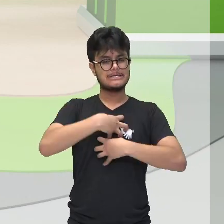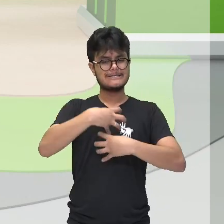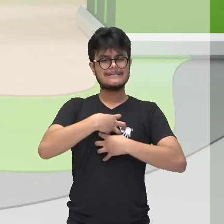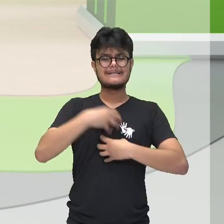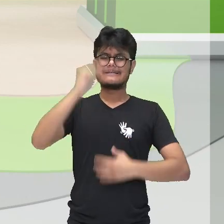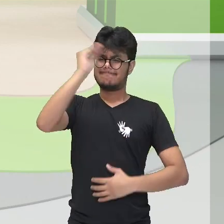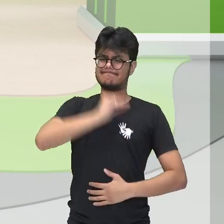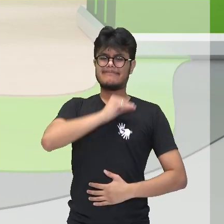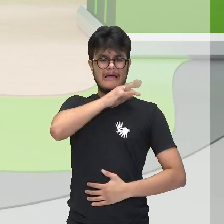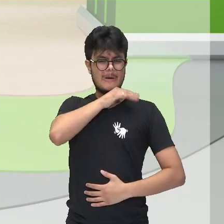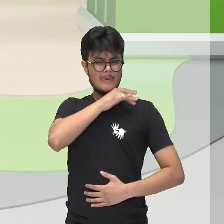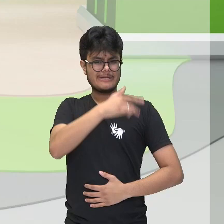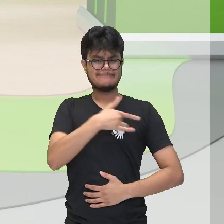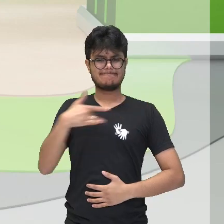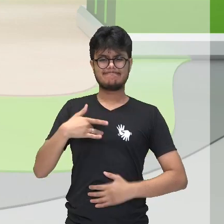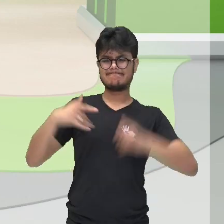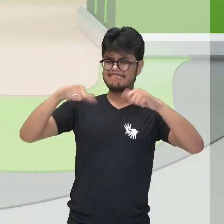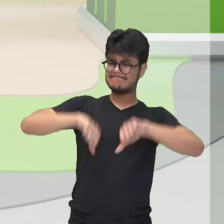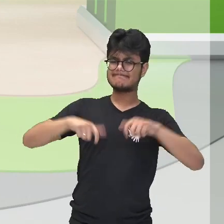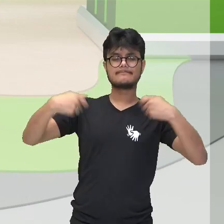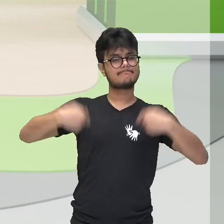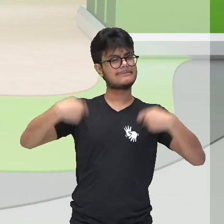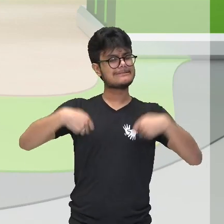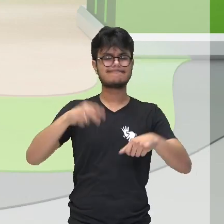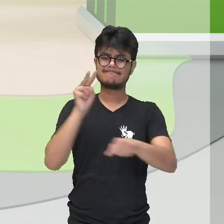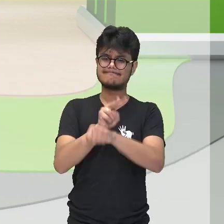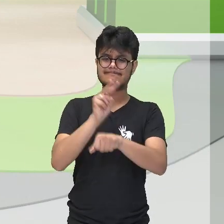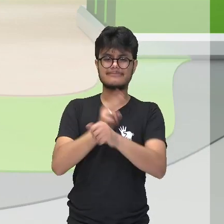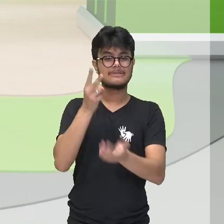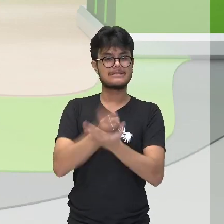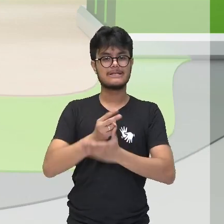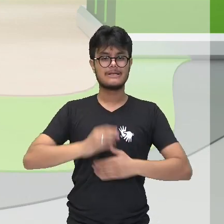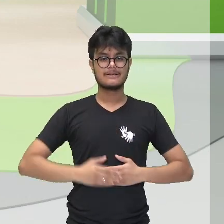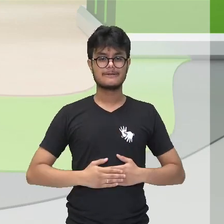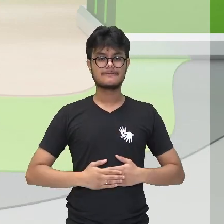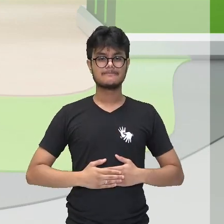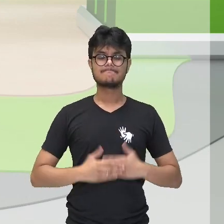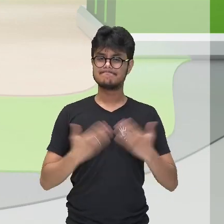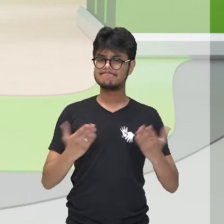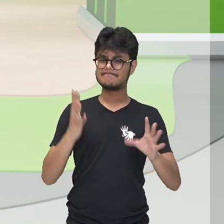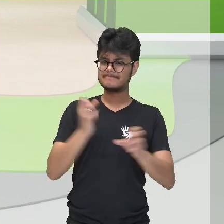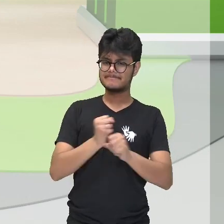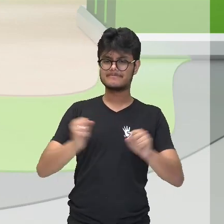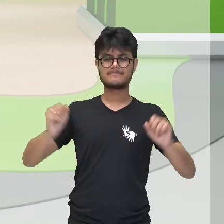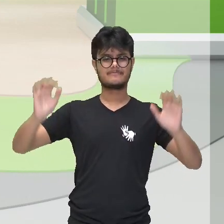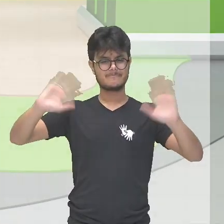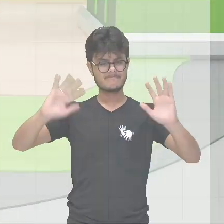devemos aí ter cuidados, tá bom? Assim foi a nossa aula. Tchau!